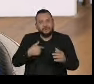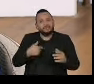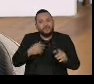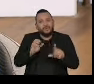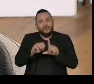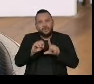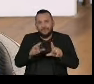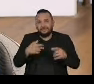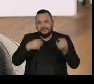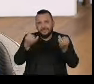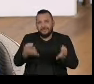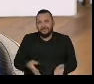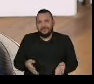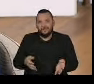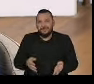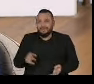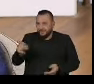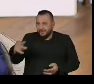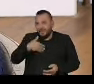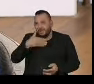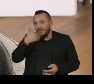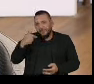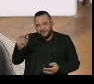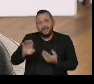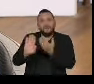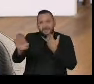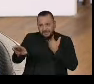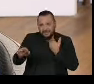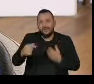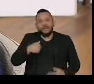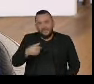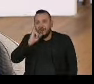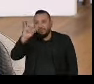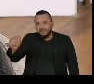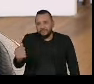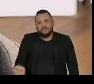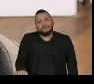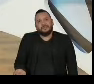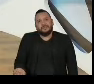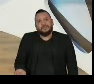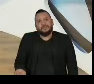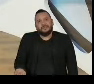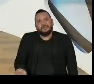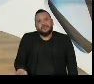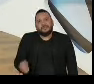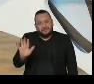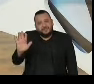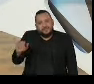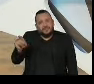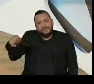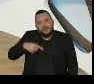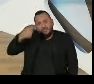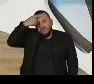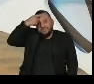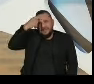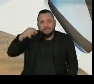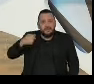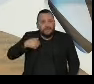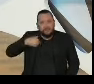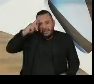News, e falei para ele, cara, não é melhor se afastar? Eu fiz o comunicado e eu peço, né, que ele tenha bom senso.